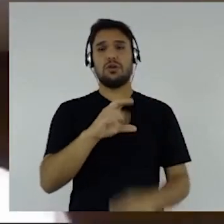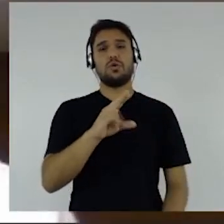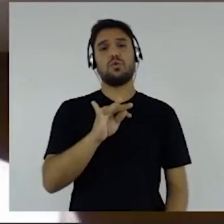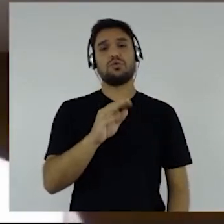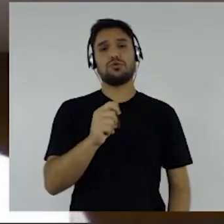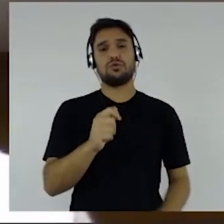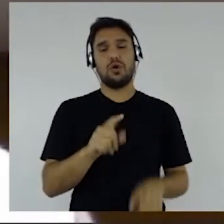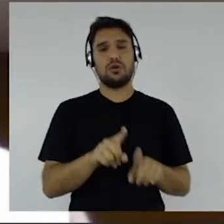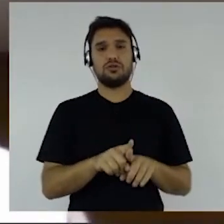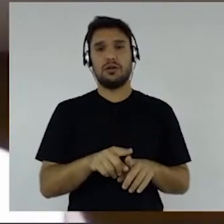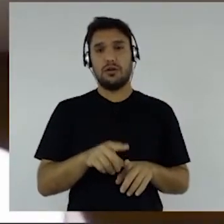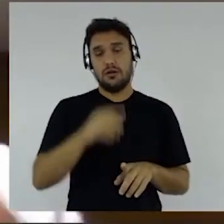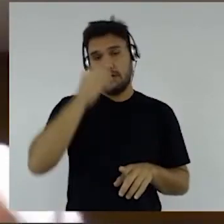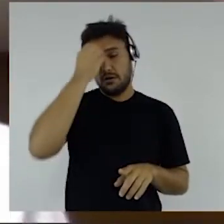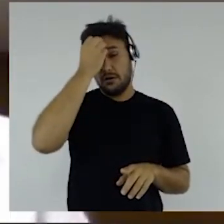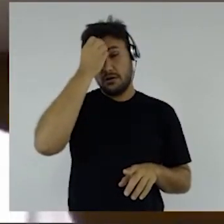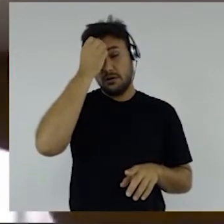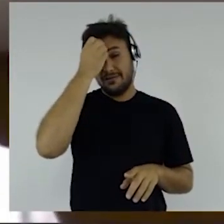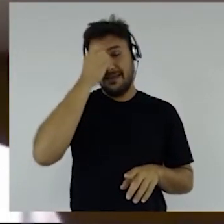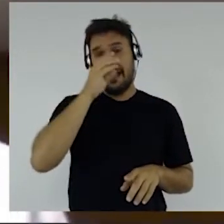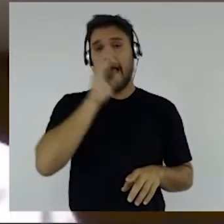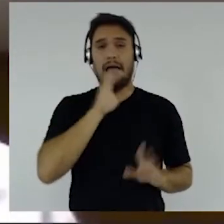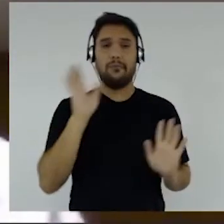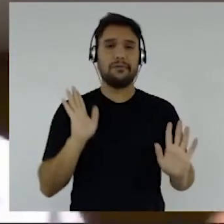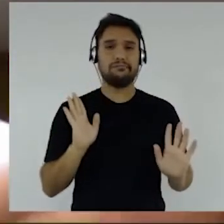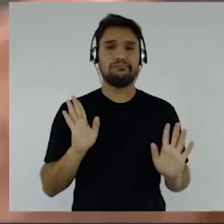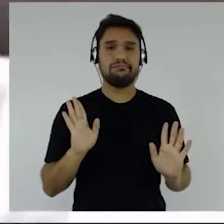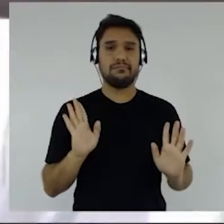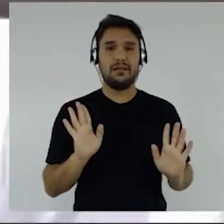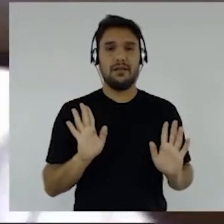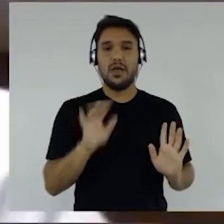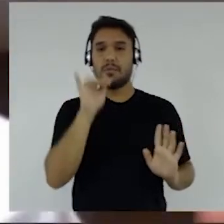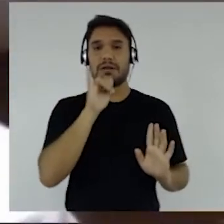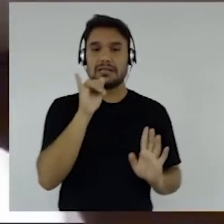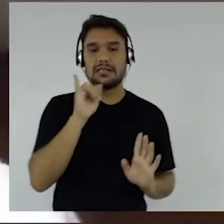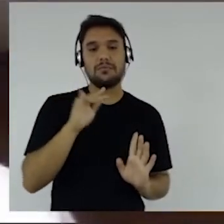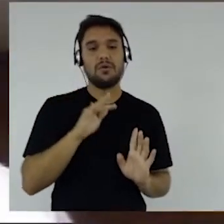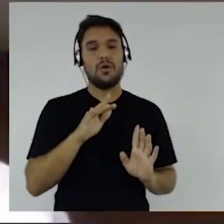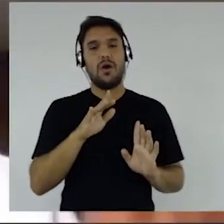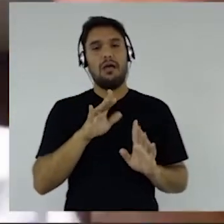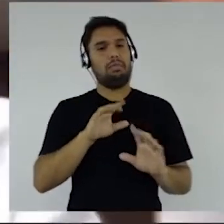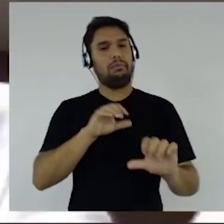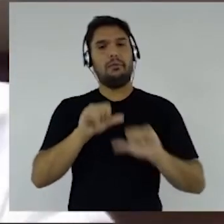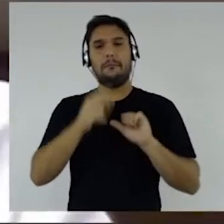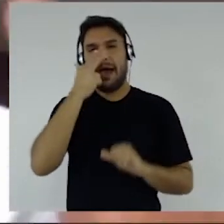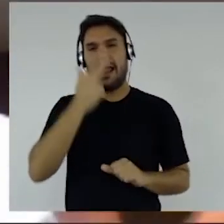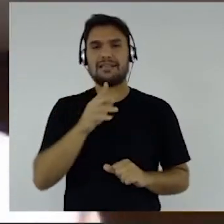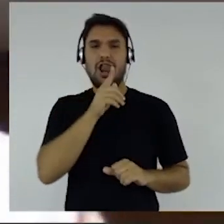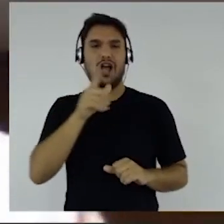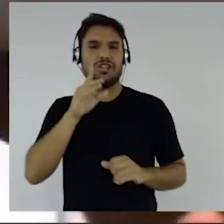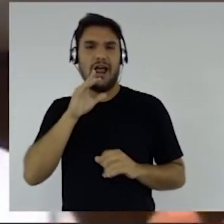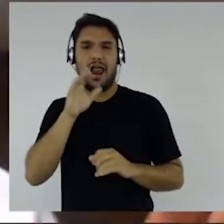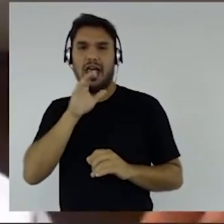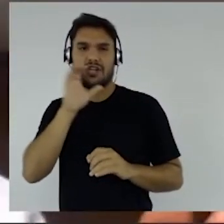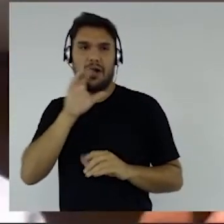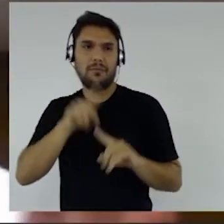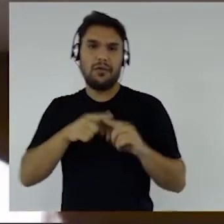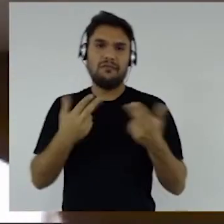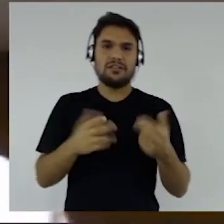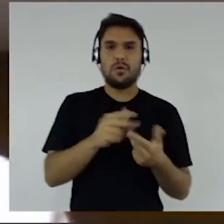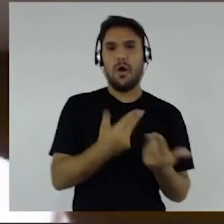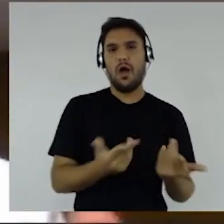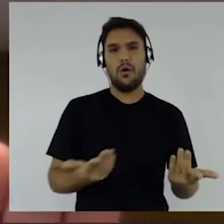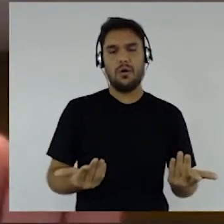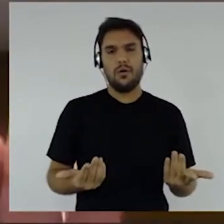custódia fast food, né? A gente transforma isso num fast food, certamente condenatório, né,